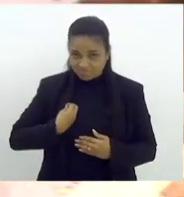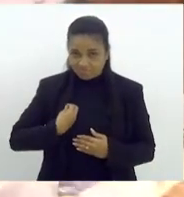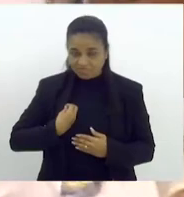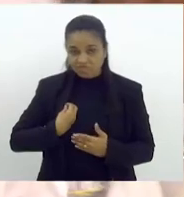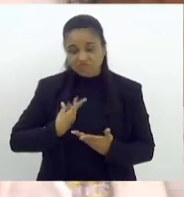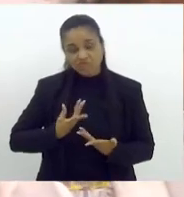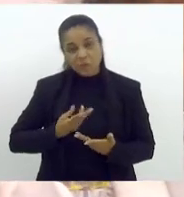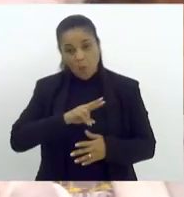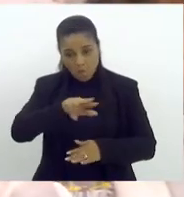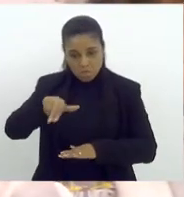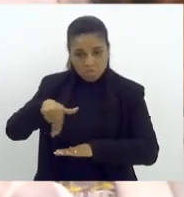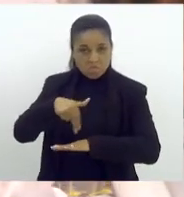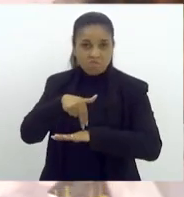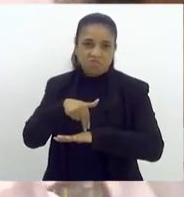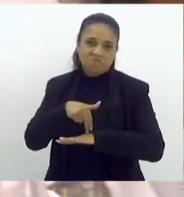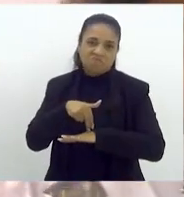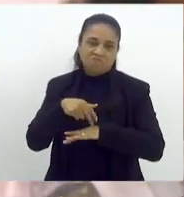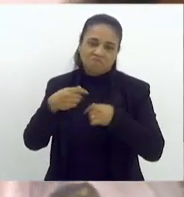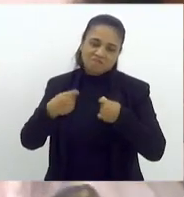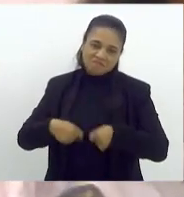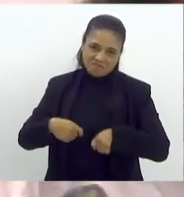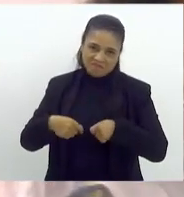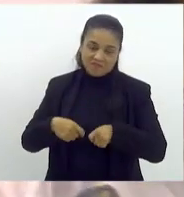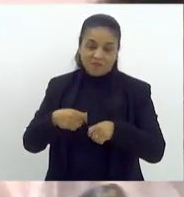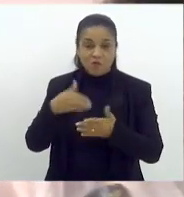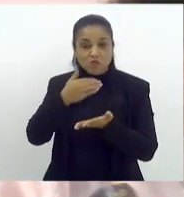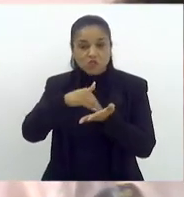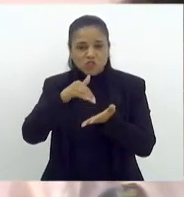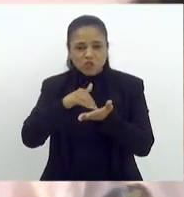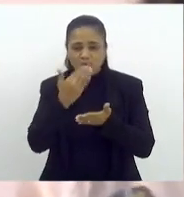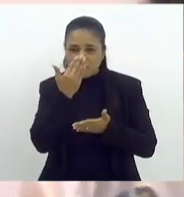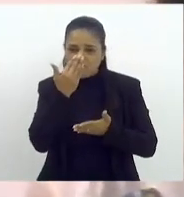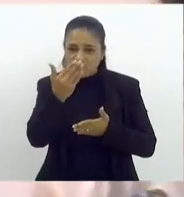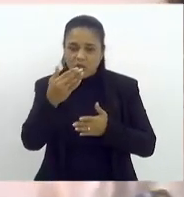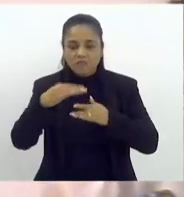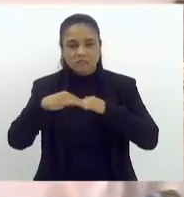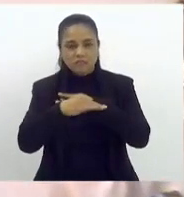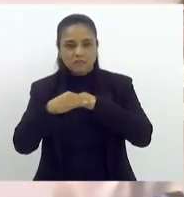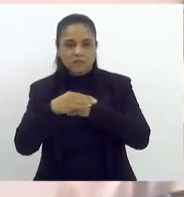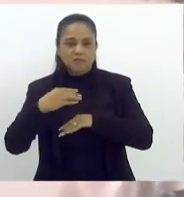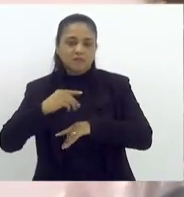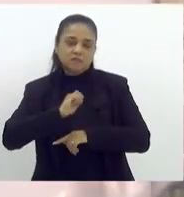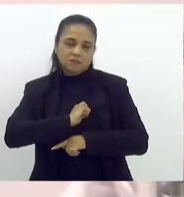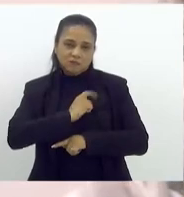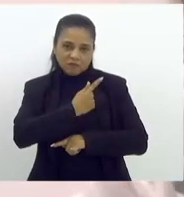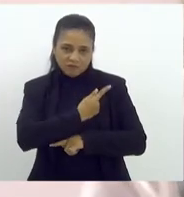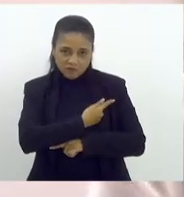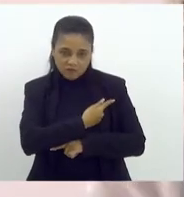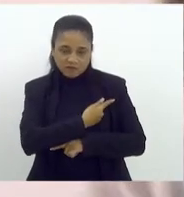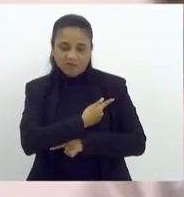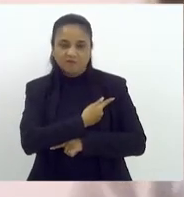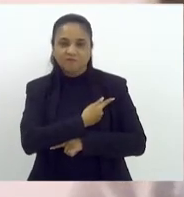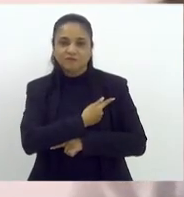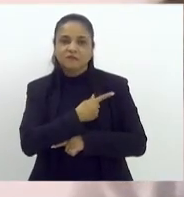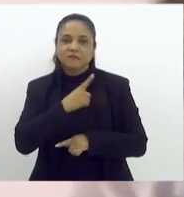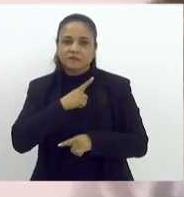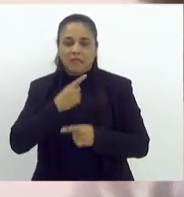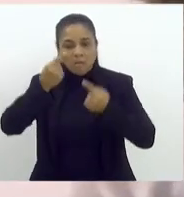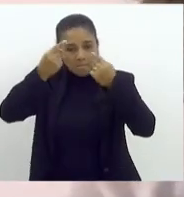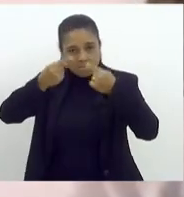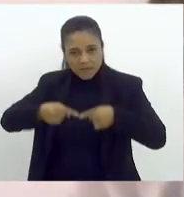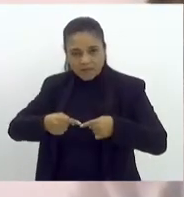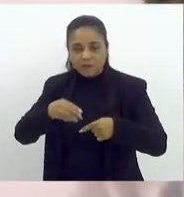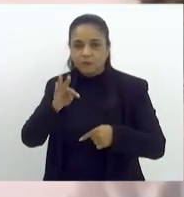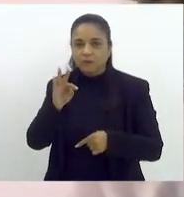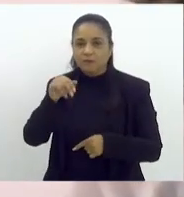porquê não está aqui em frente ao meu escritório lá em São Gonçalo lá na sede onde eu tenho meu escritório tem a batalha do